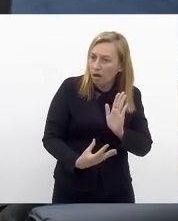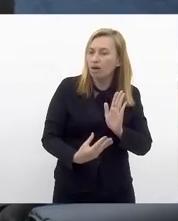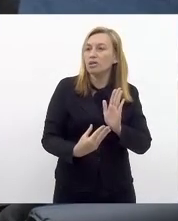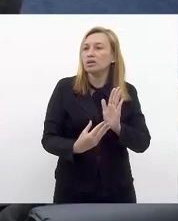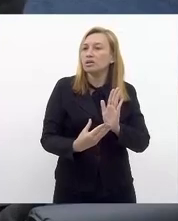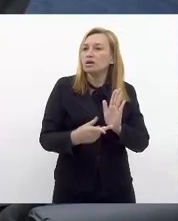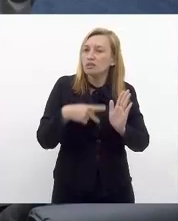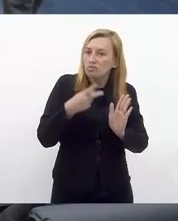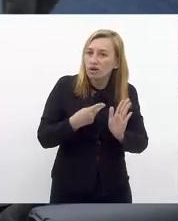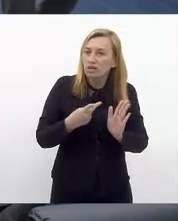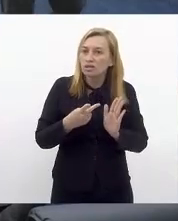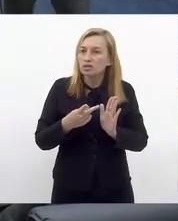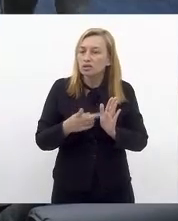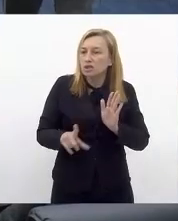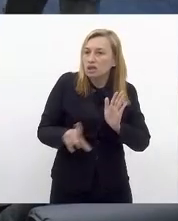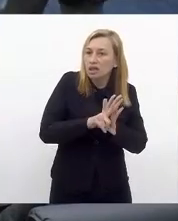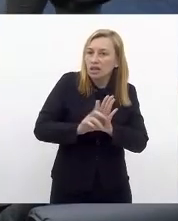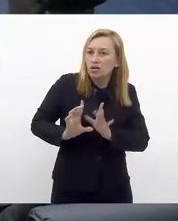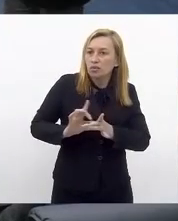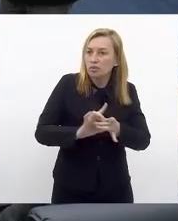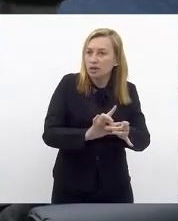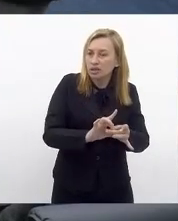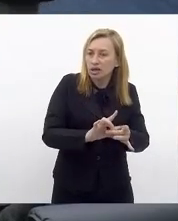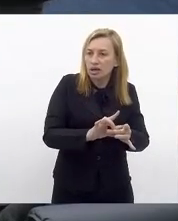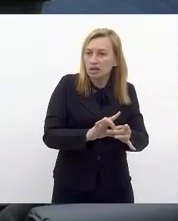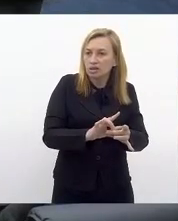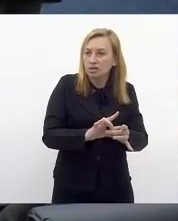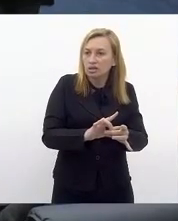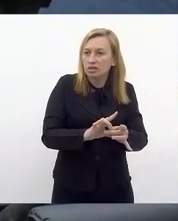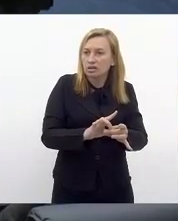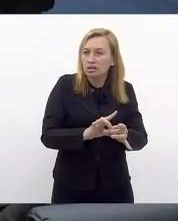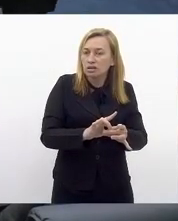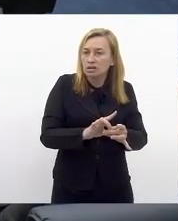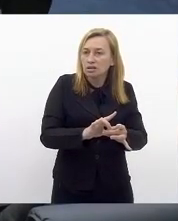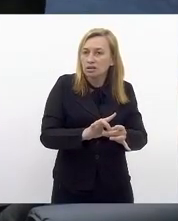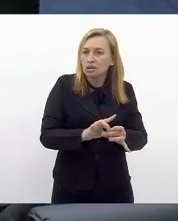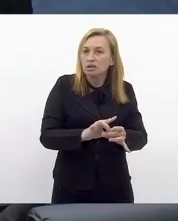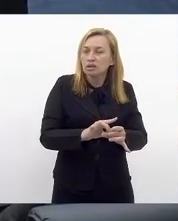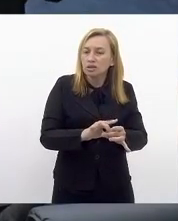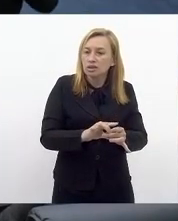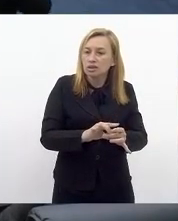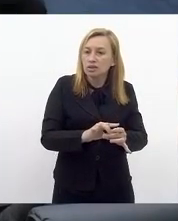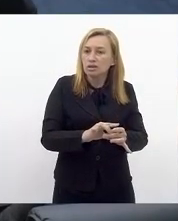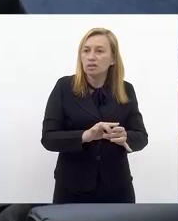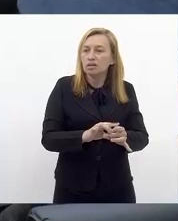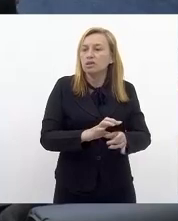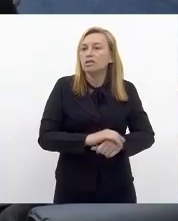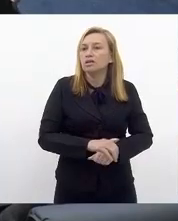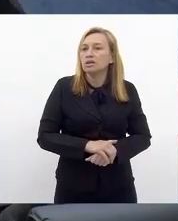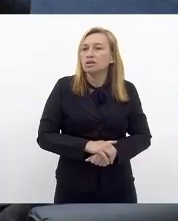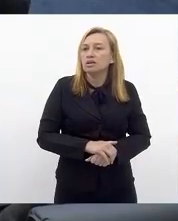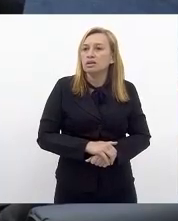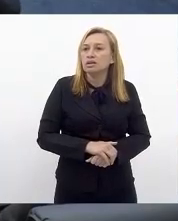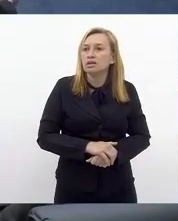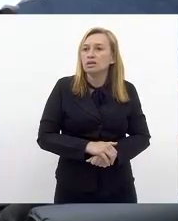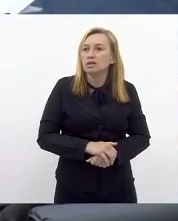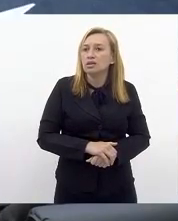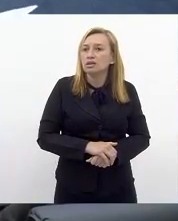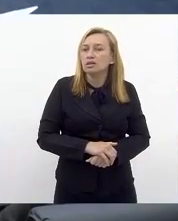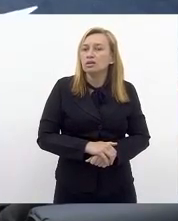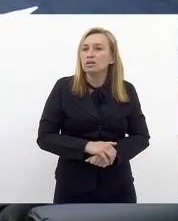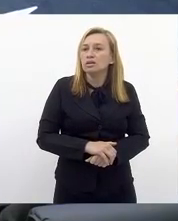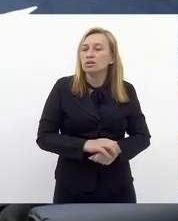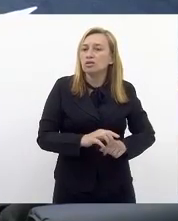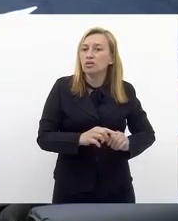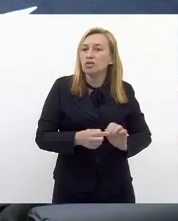dizendo que através de lei complementar né ressalvadas as hipóteses é que